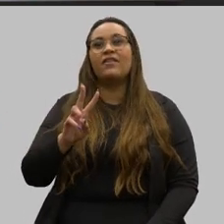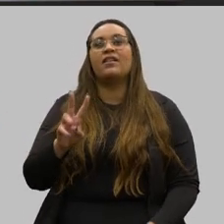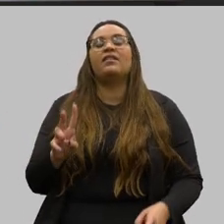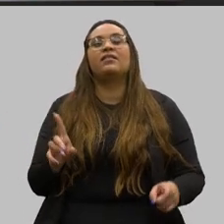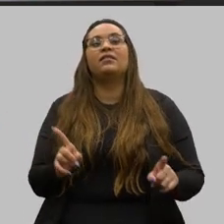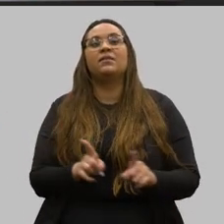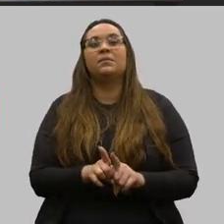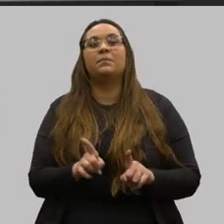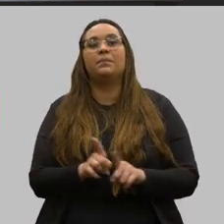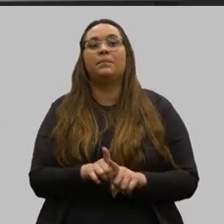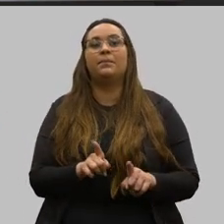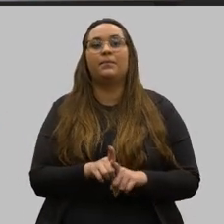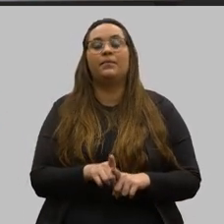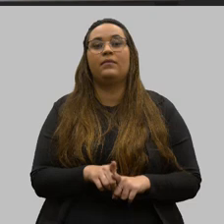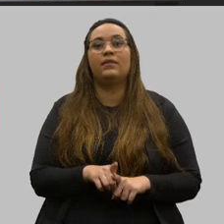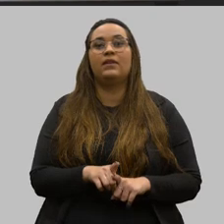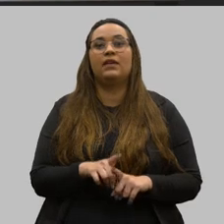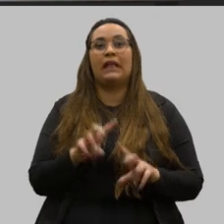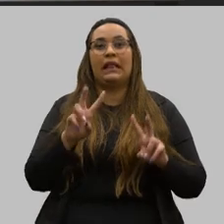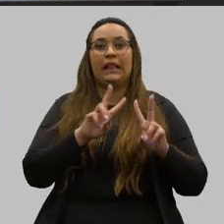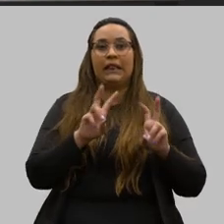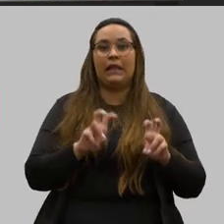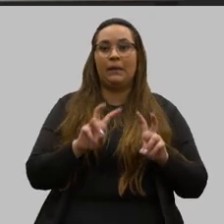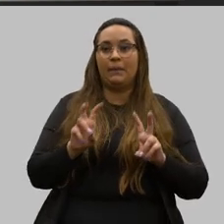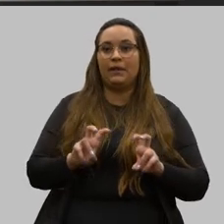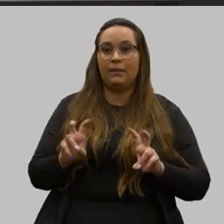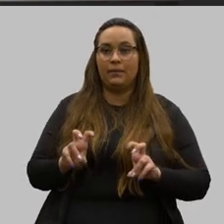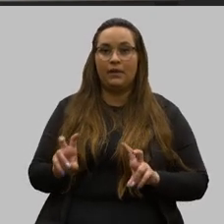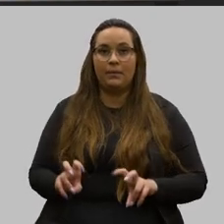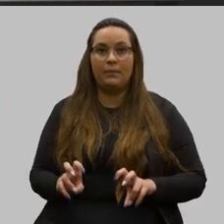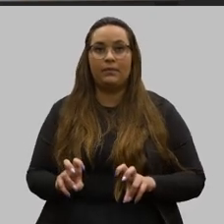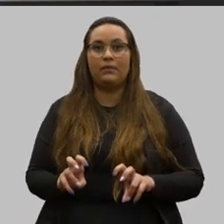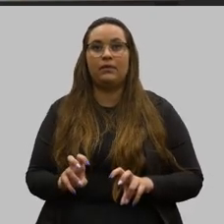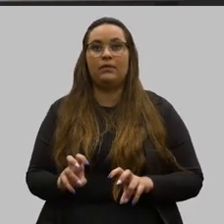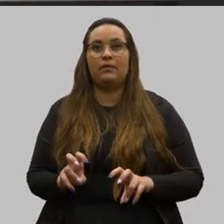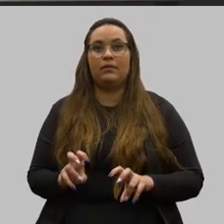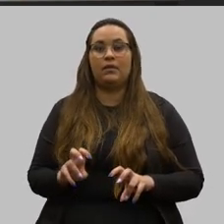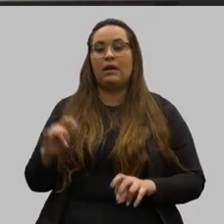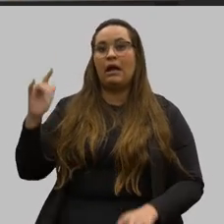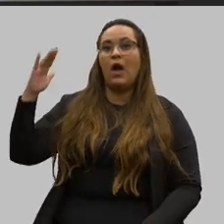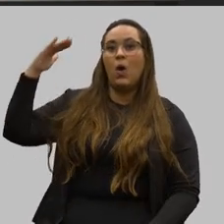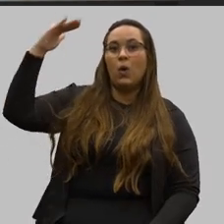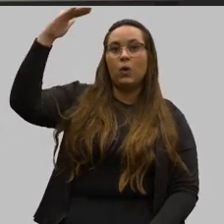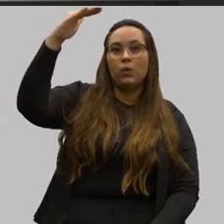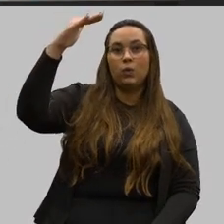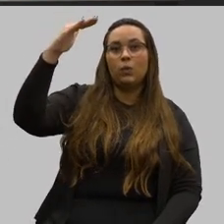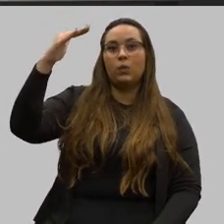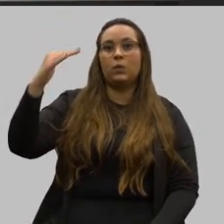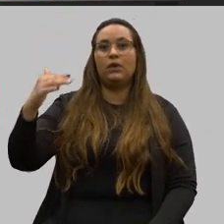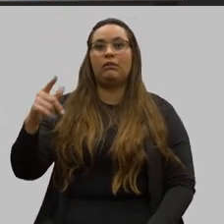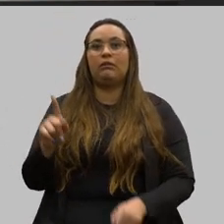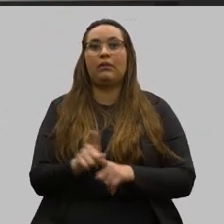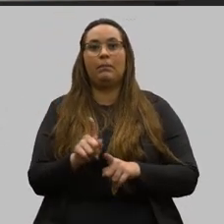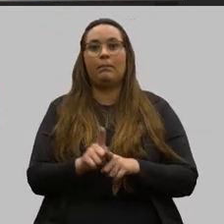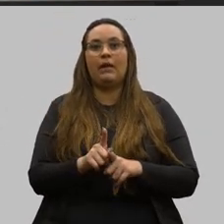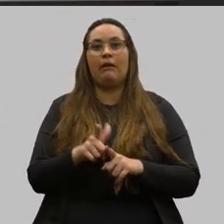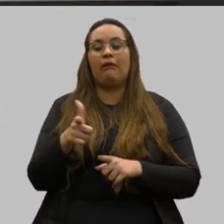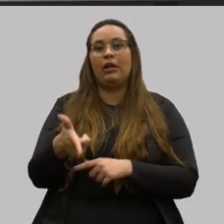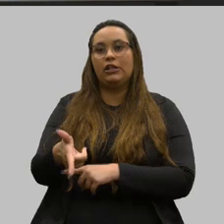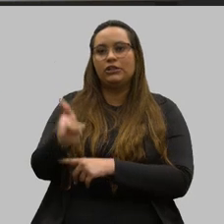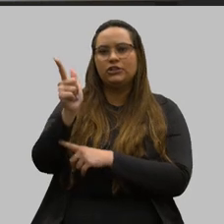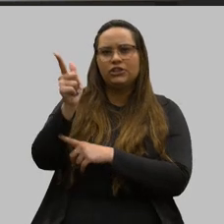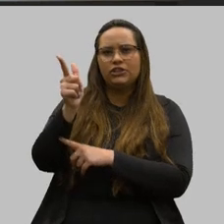aqui na na na nossa lateral as temáticas seja salvamento em altura salvamento terrestre o ap treinamento físico tiro então